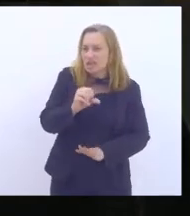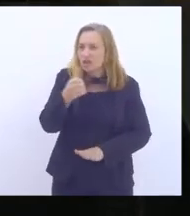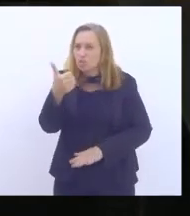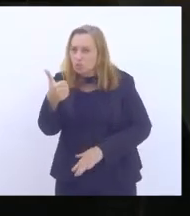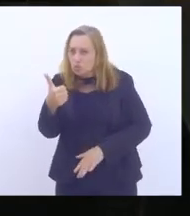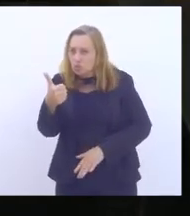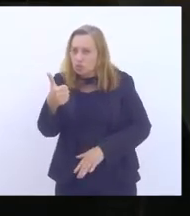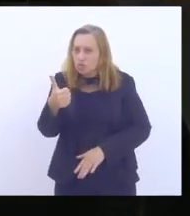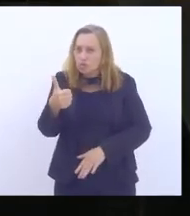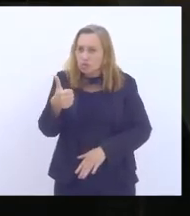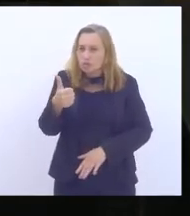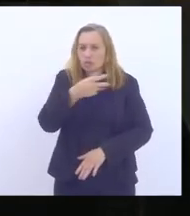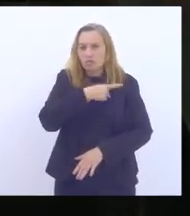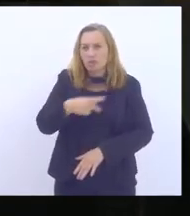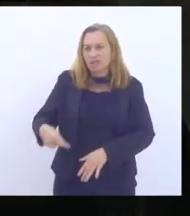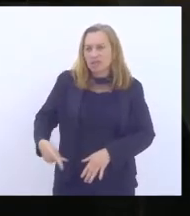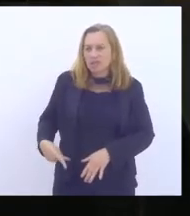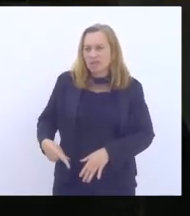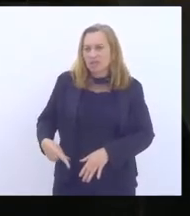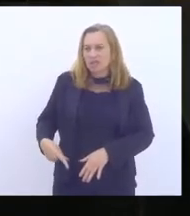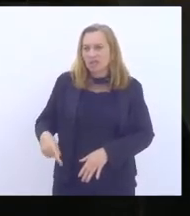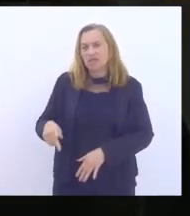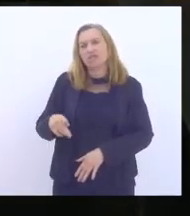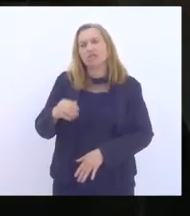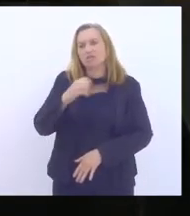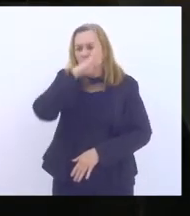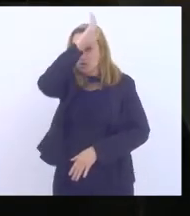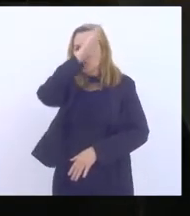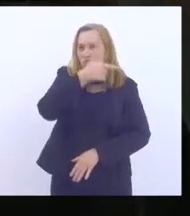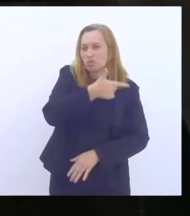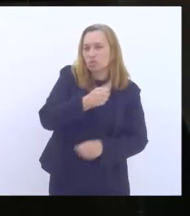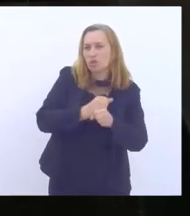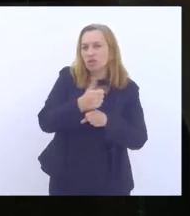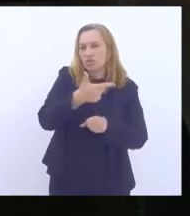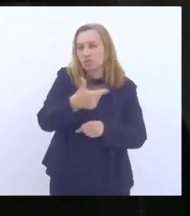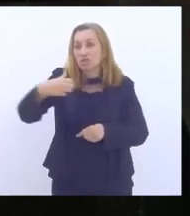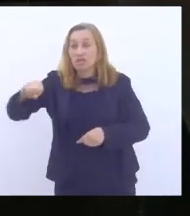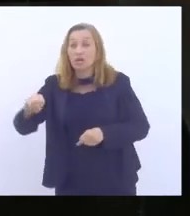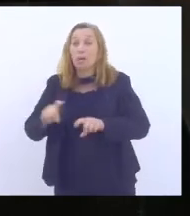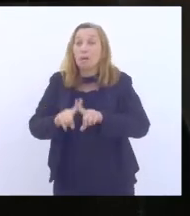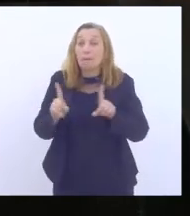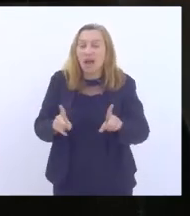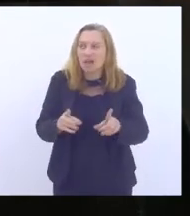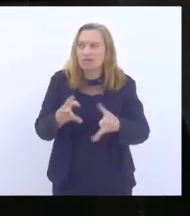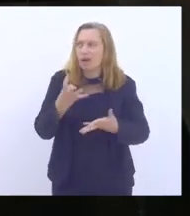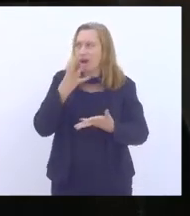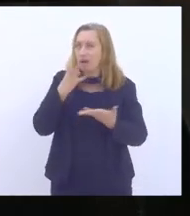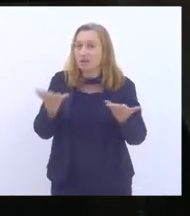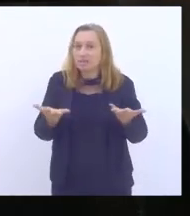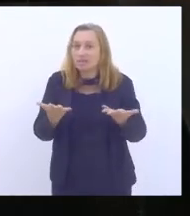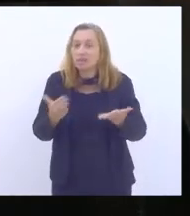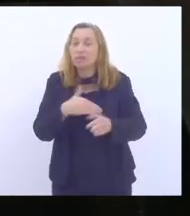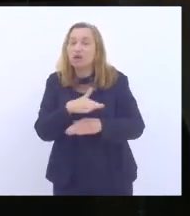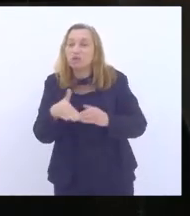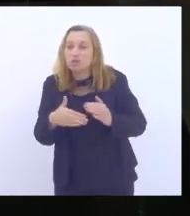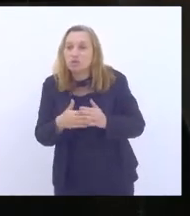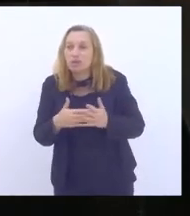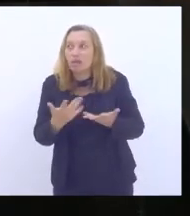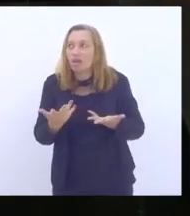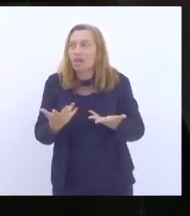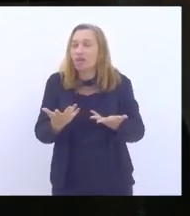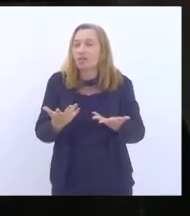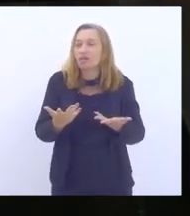presidente bolsonaro em 2018 mas página e vocês para aqueles que tentam